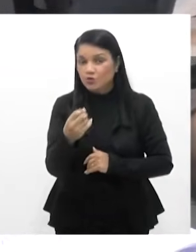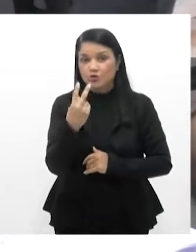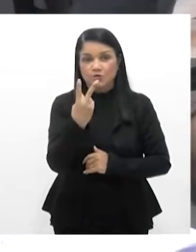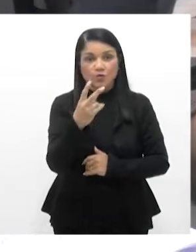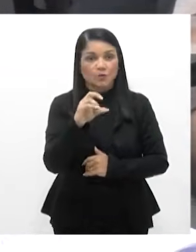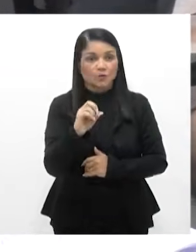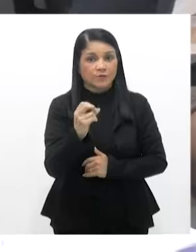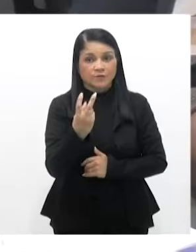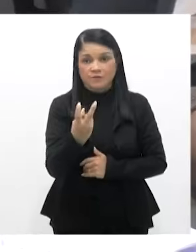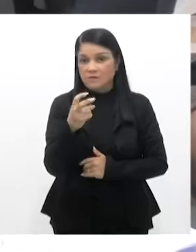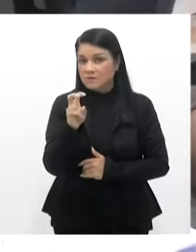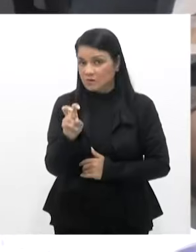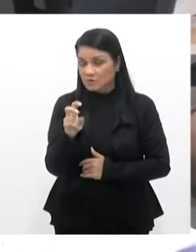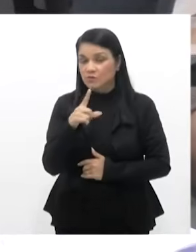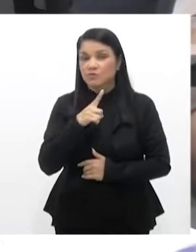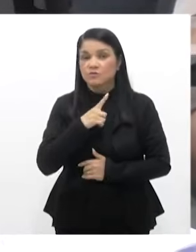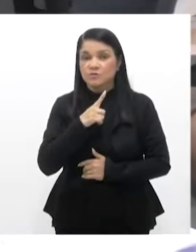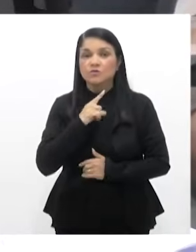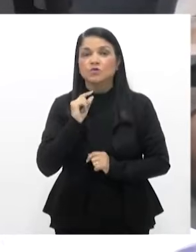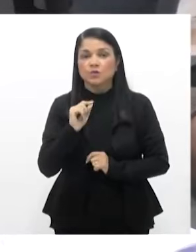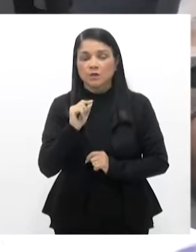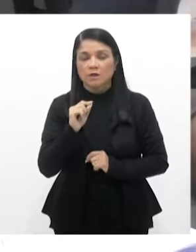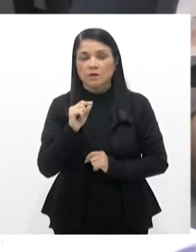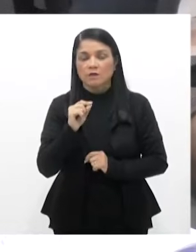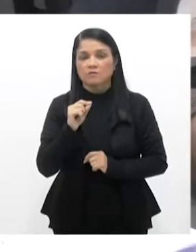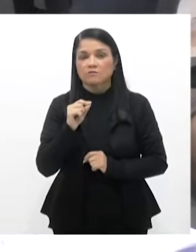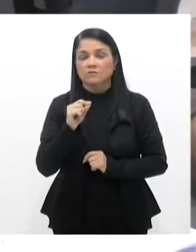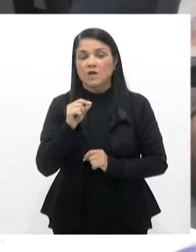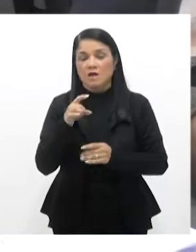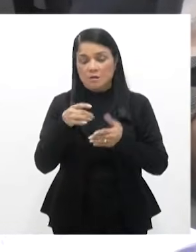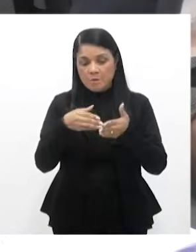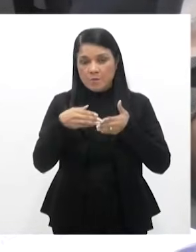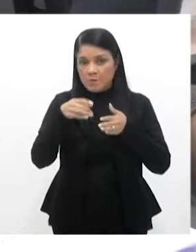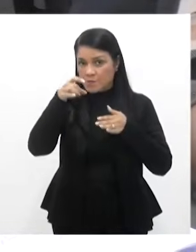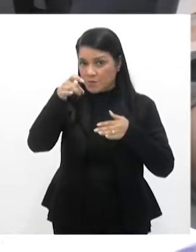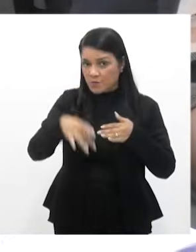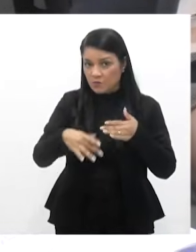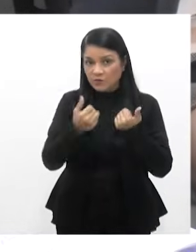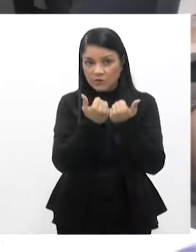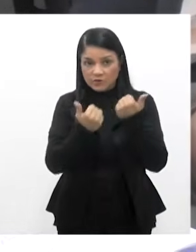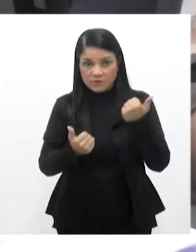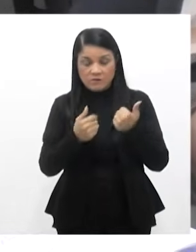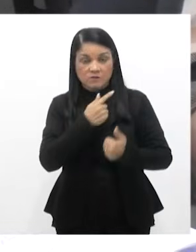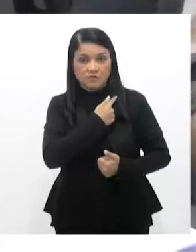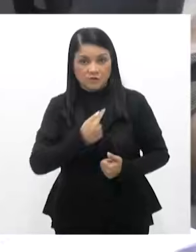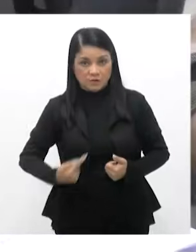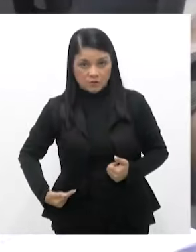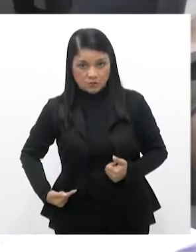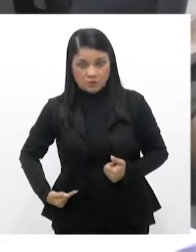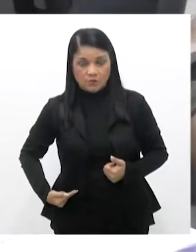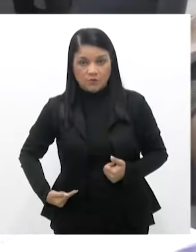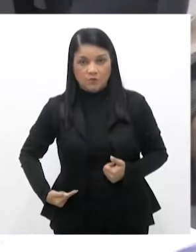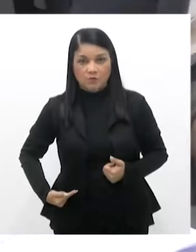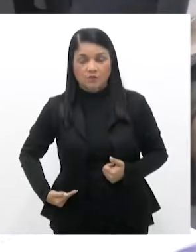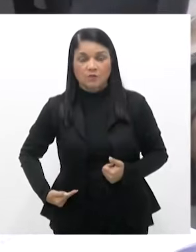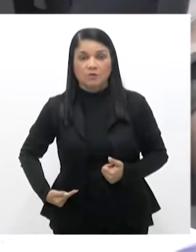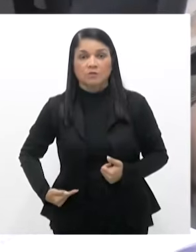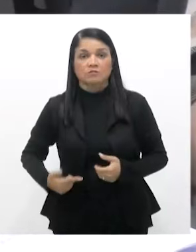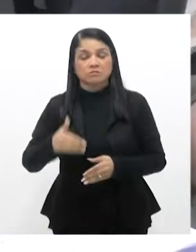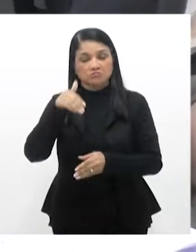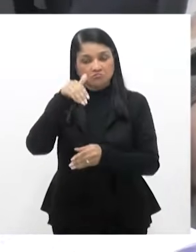2025. Havia a renúncia do vice-governador, que foi